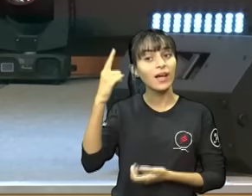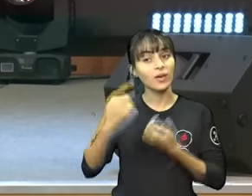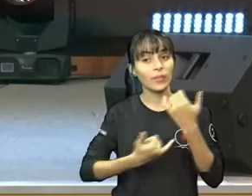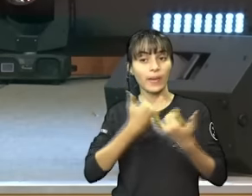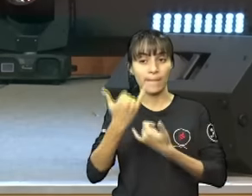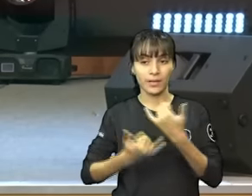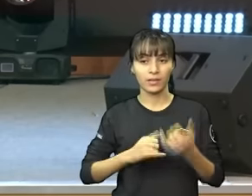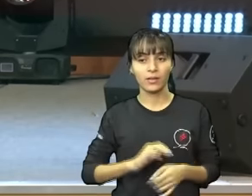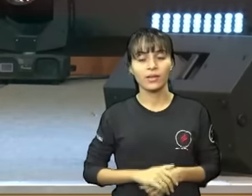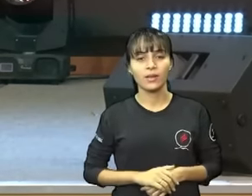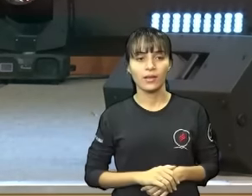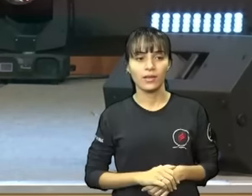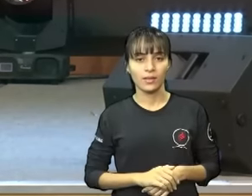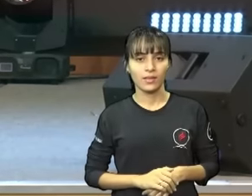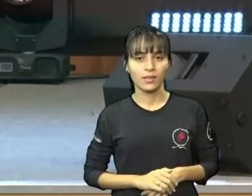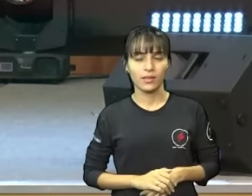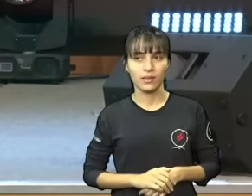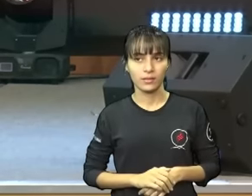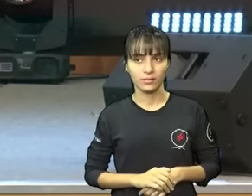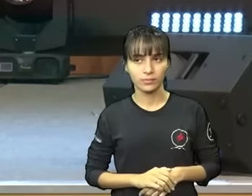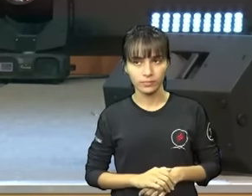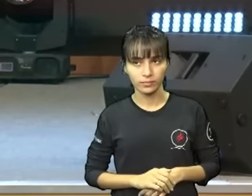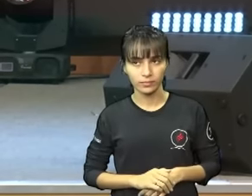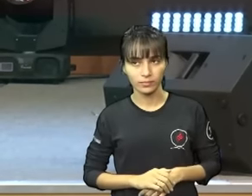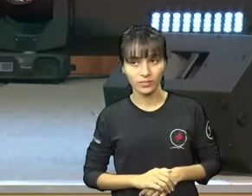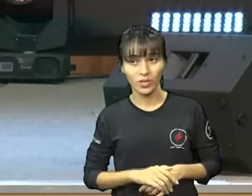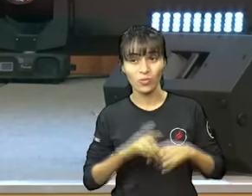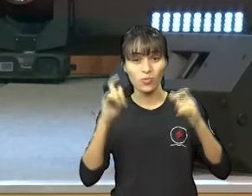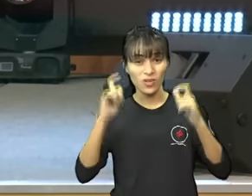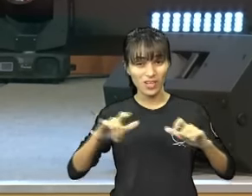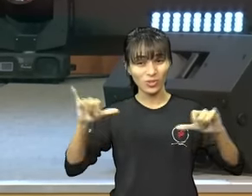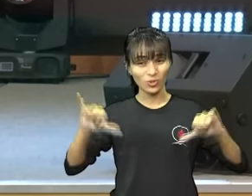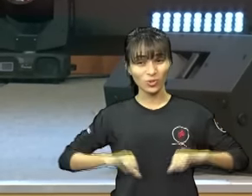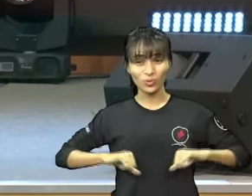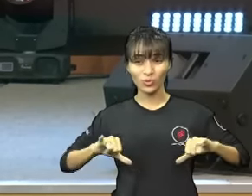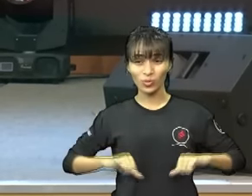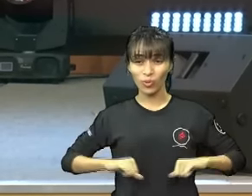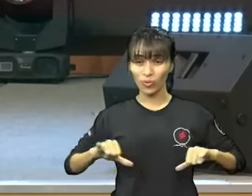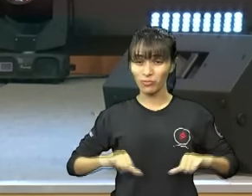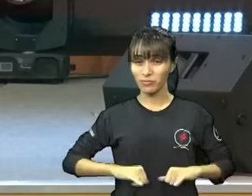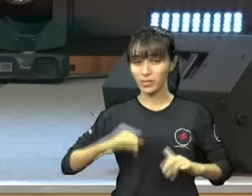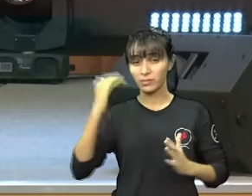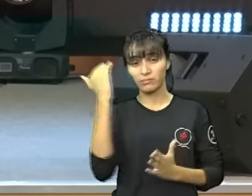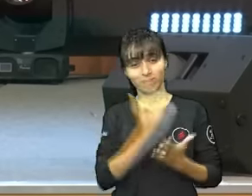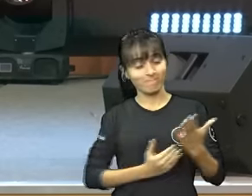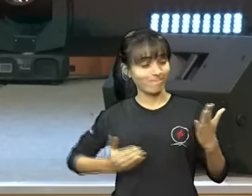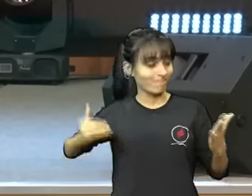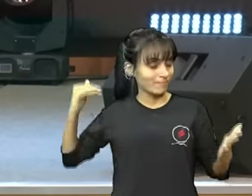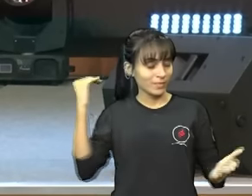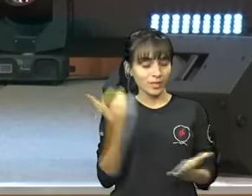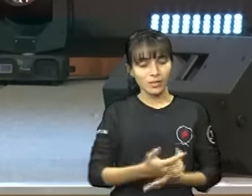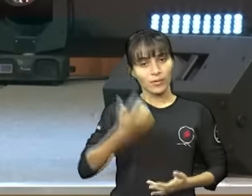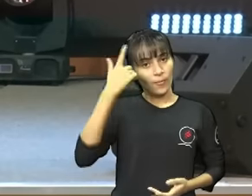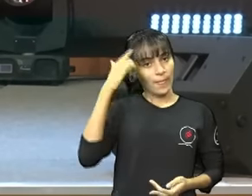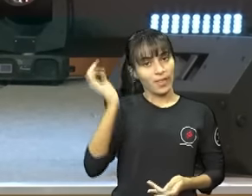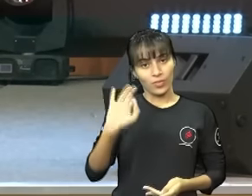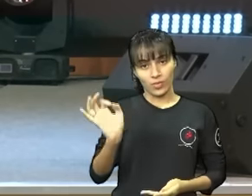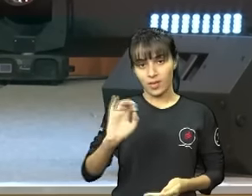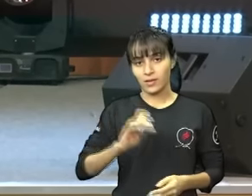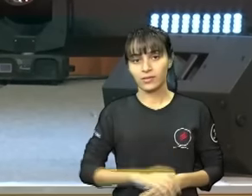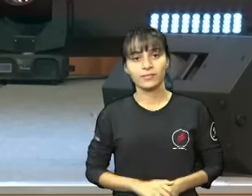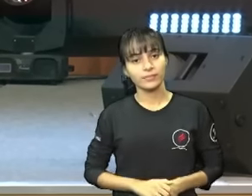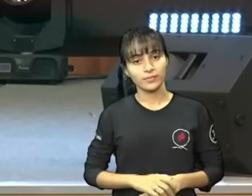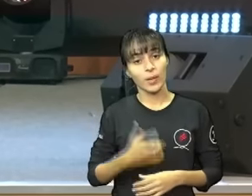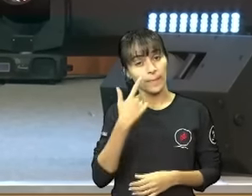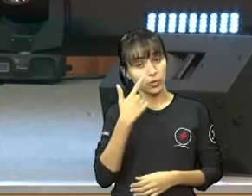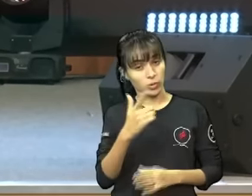brincadeira primeiro um lugar de Sofrimento imaginável foi Jesus olha que eu tô mostrando